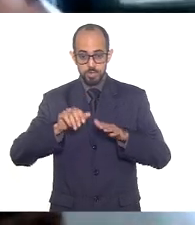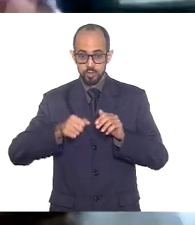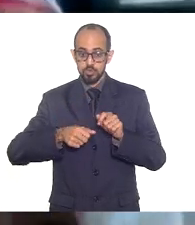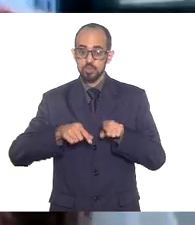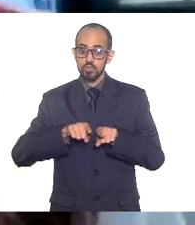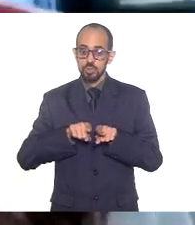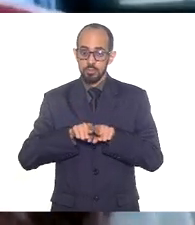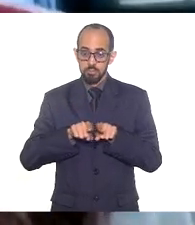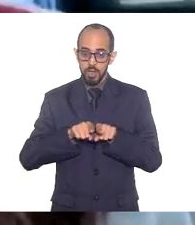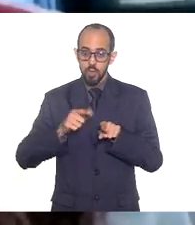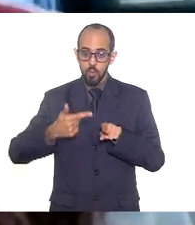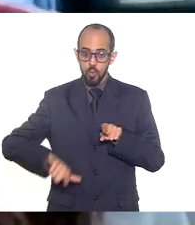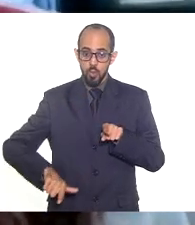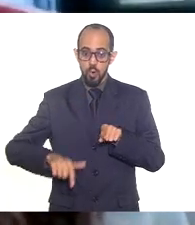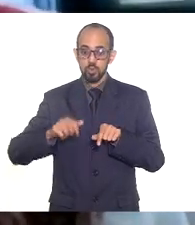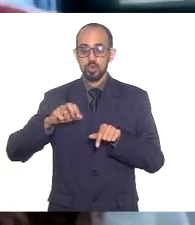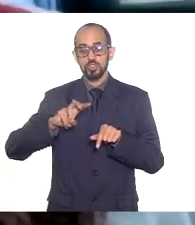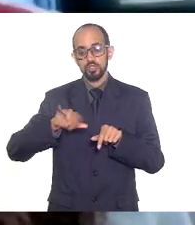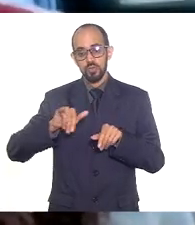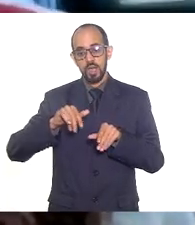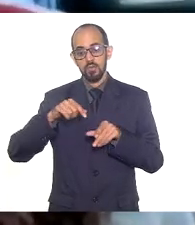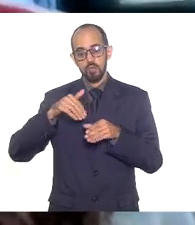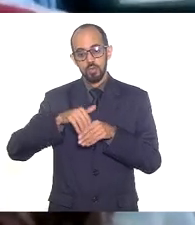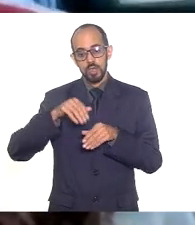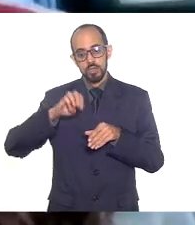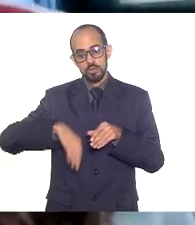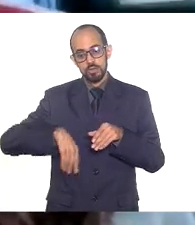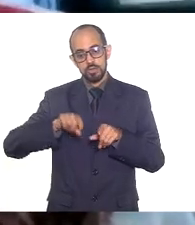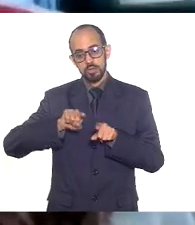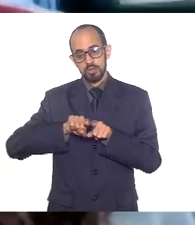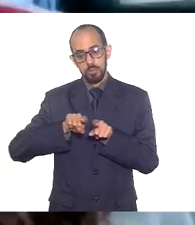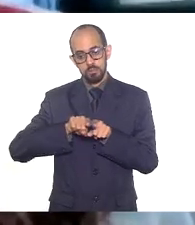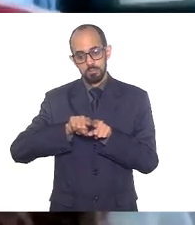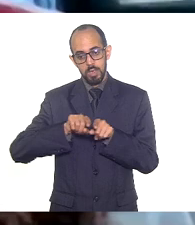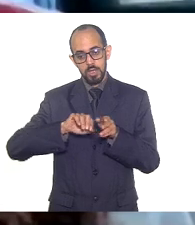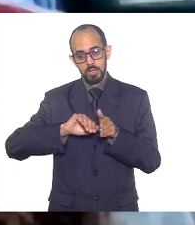também é Oi